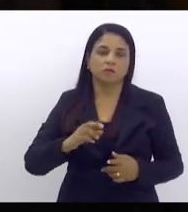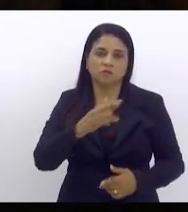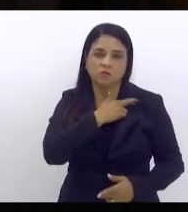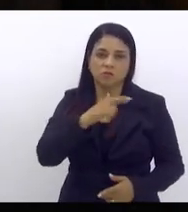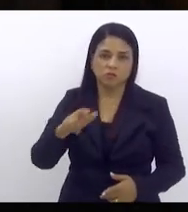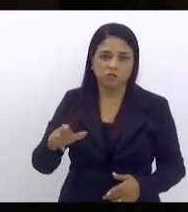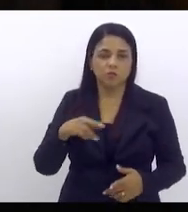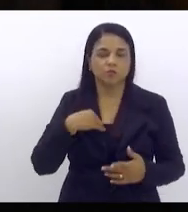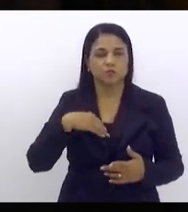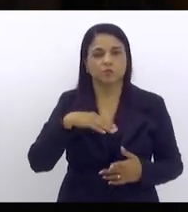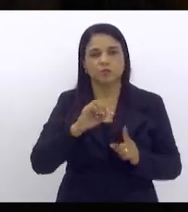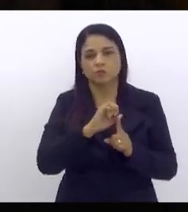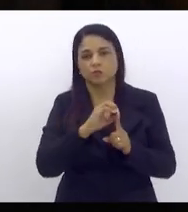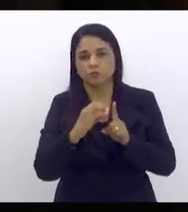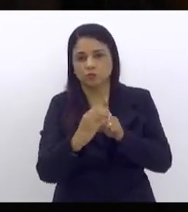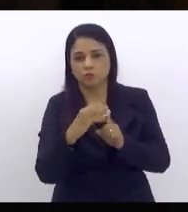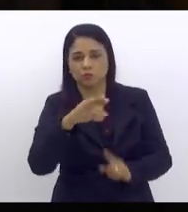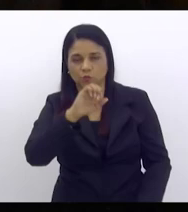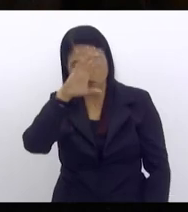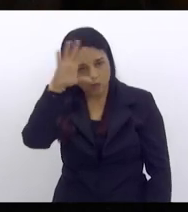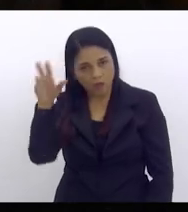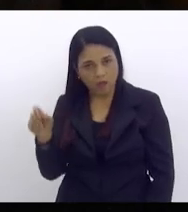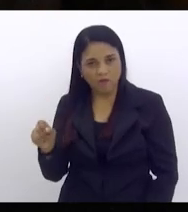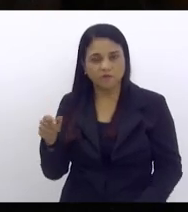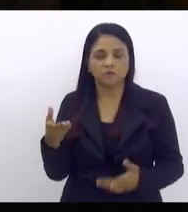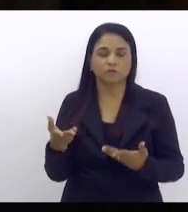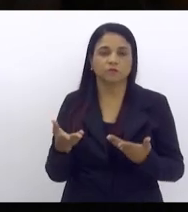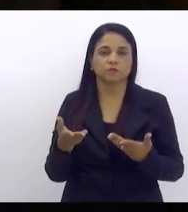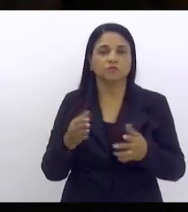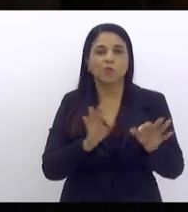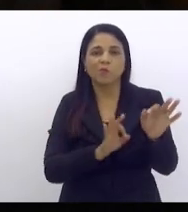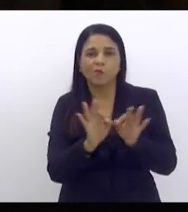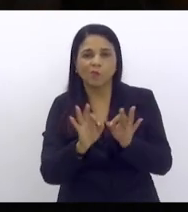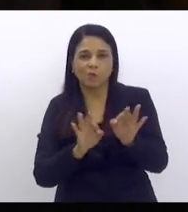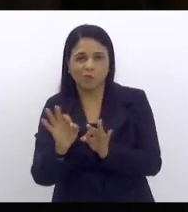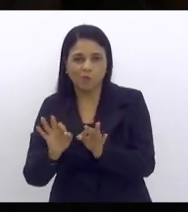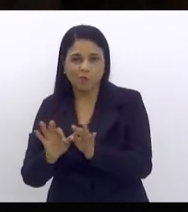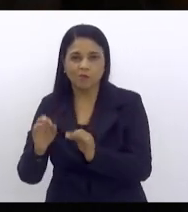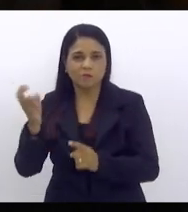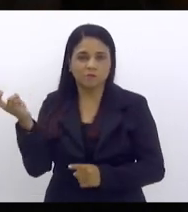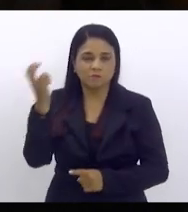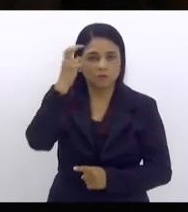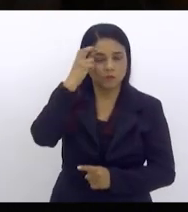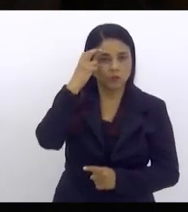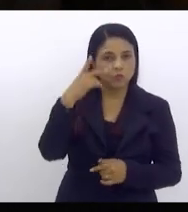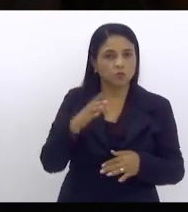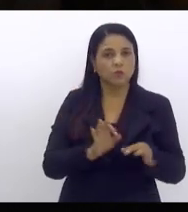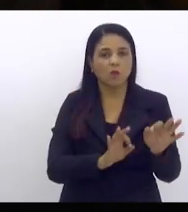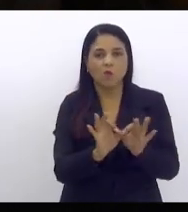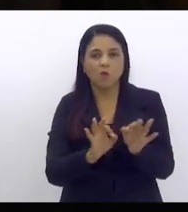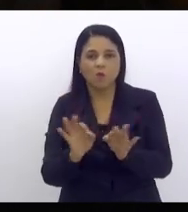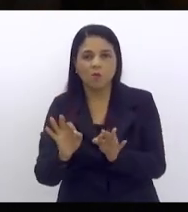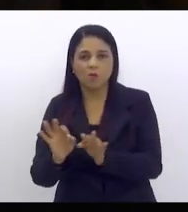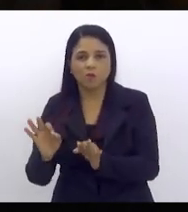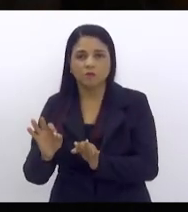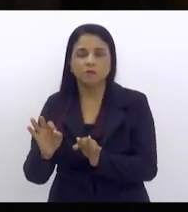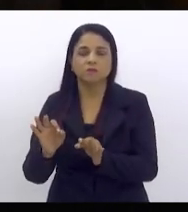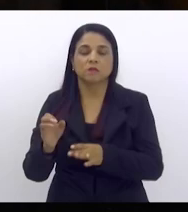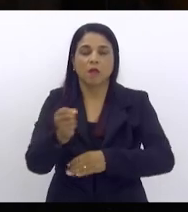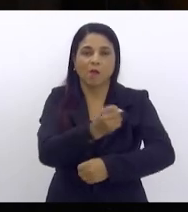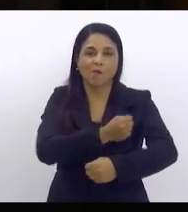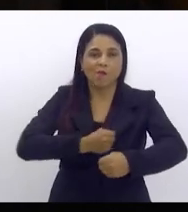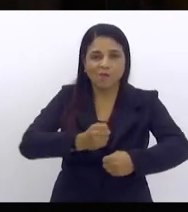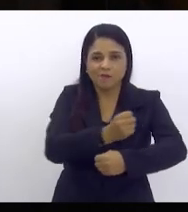dos cultos afros e ancestrais que hoje organizam a cultura, que hoje organizam até a